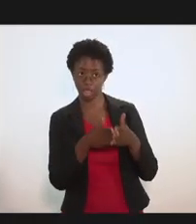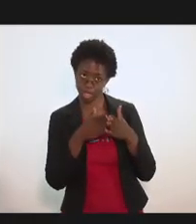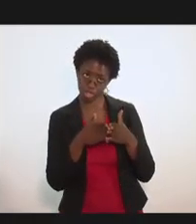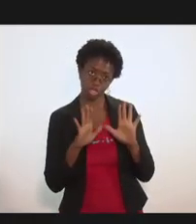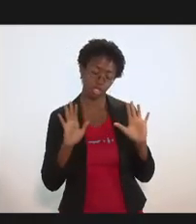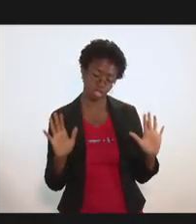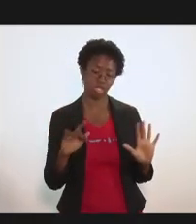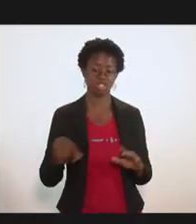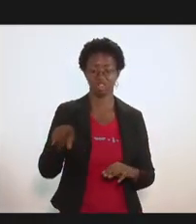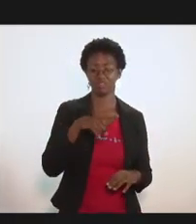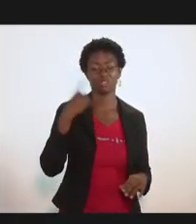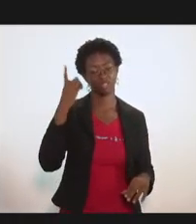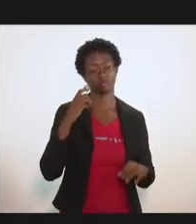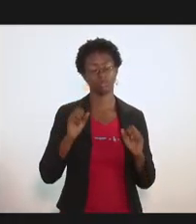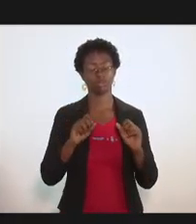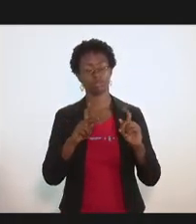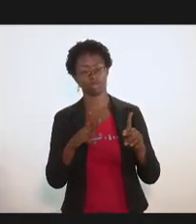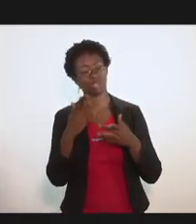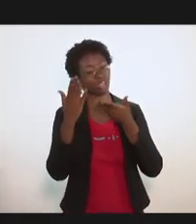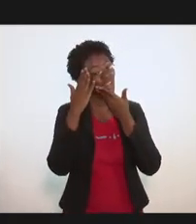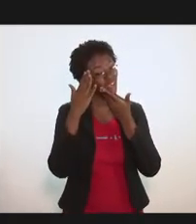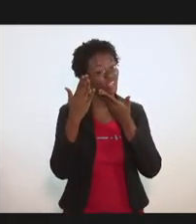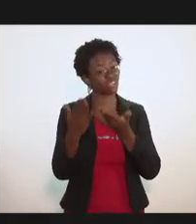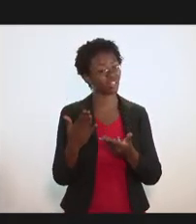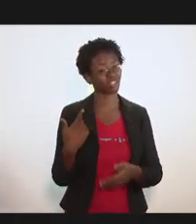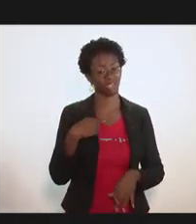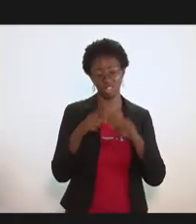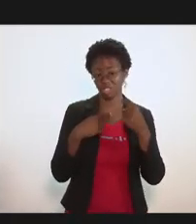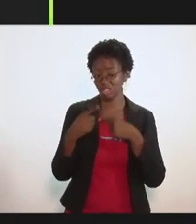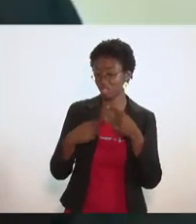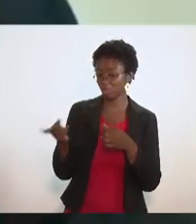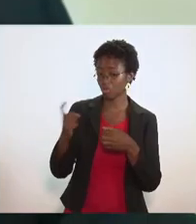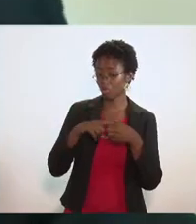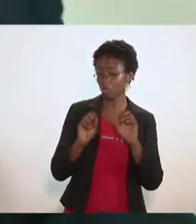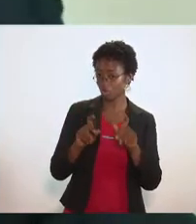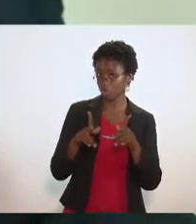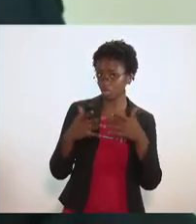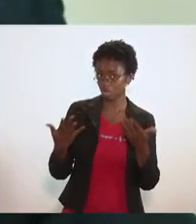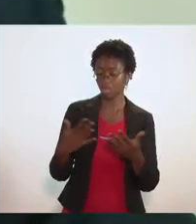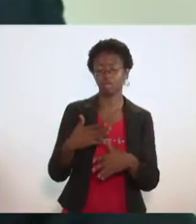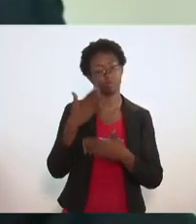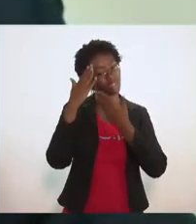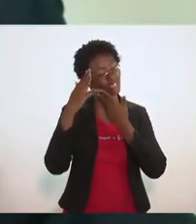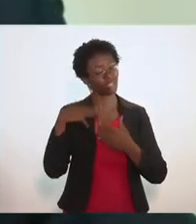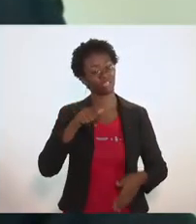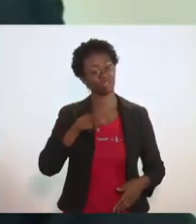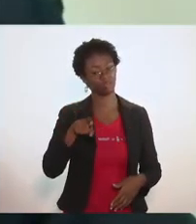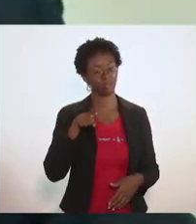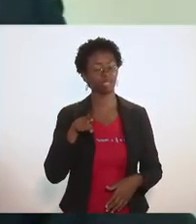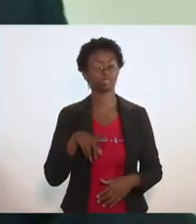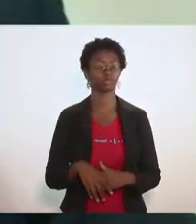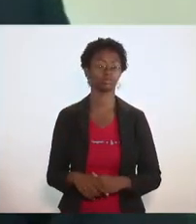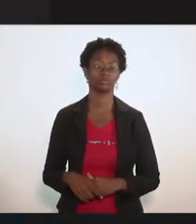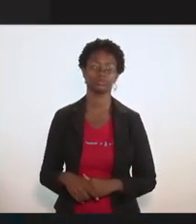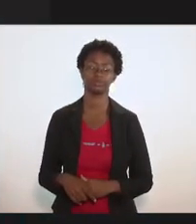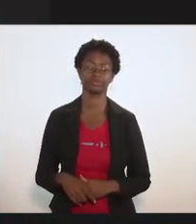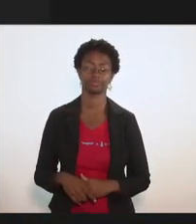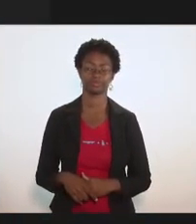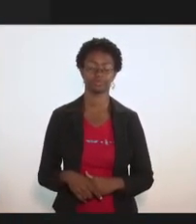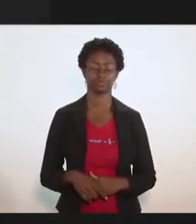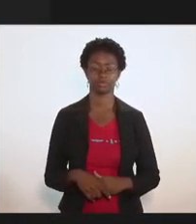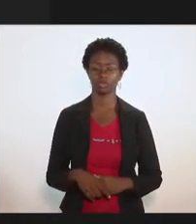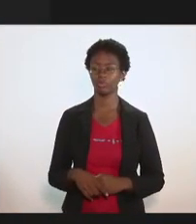Obras. E eu faço parte da Comissão de Obras, então eu vou ter que sair do link para entrar na instalação da Comissão de